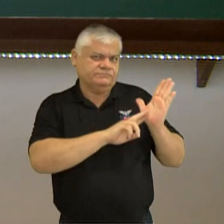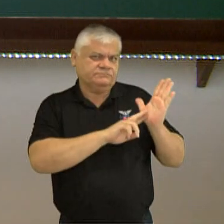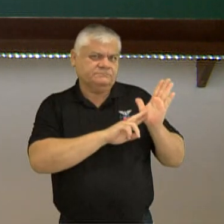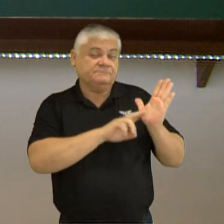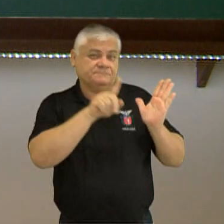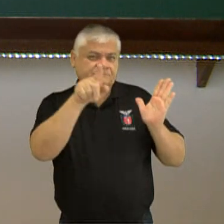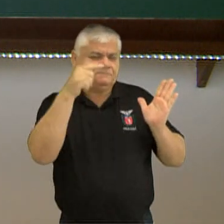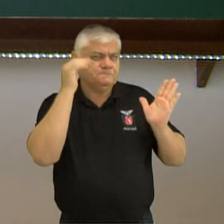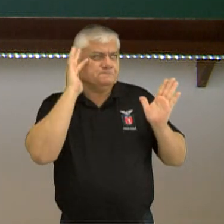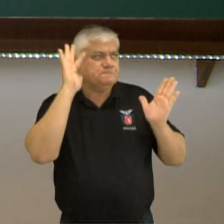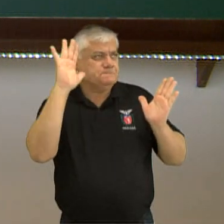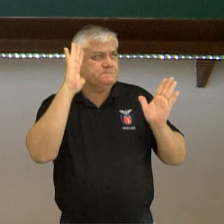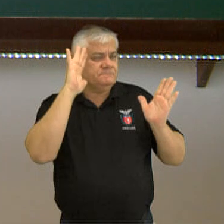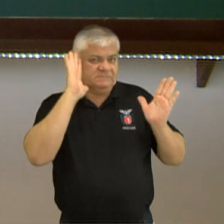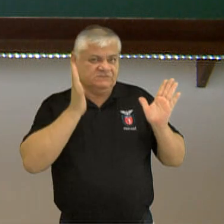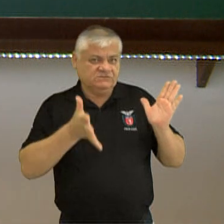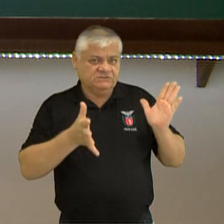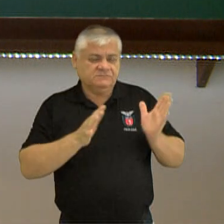Pensou sobre isso?